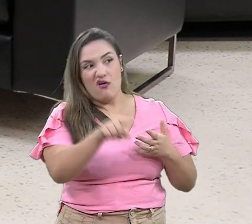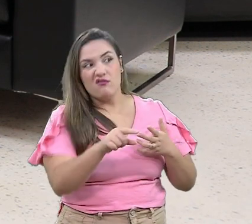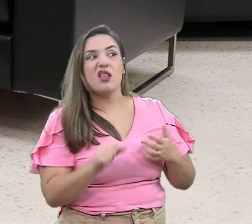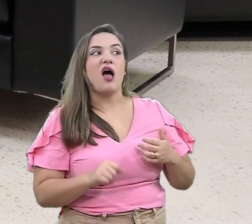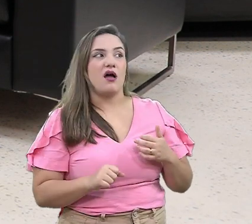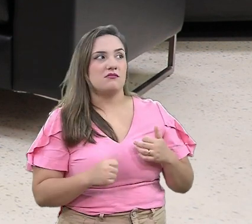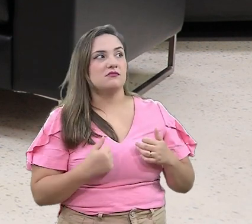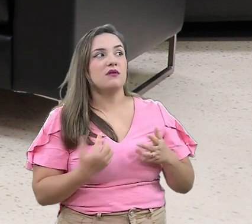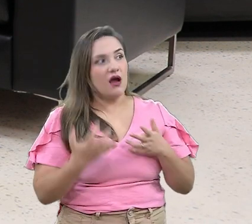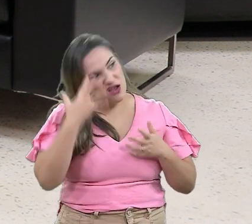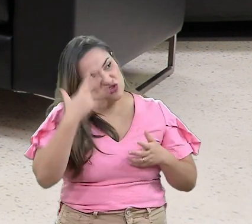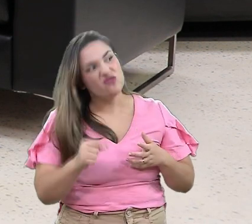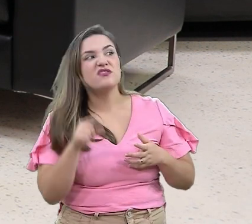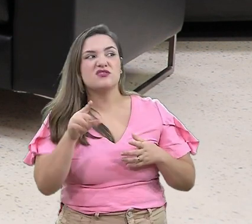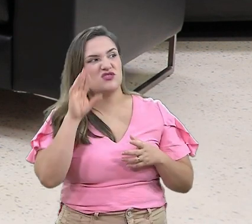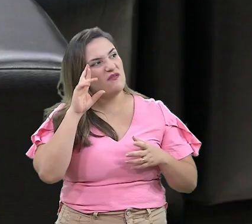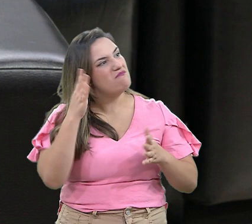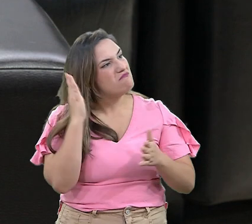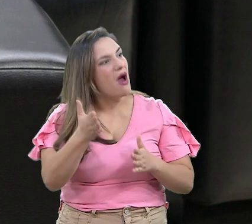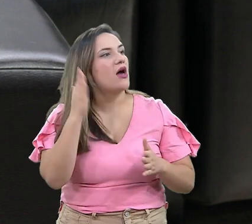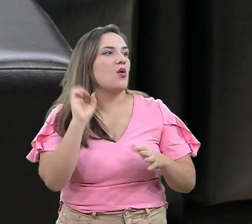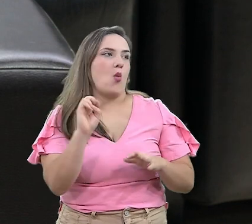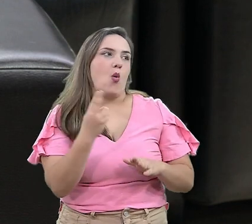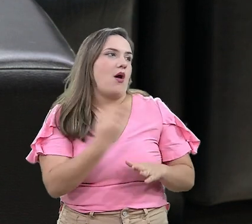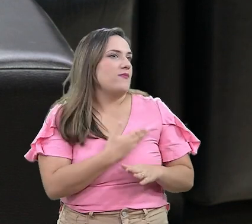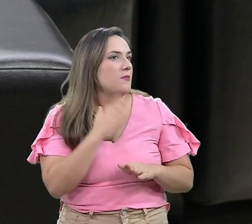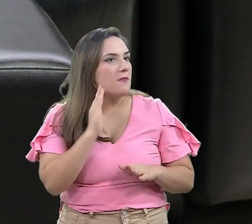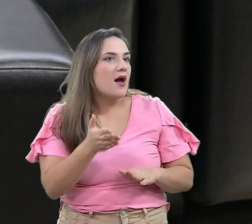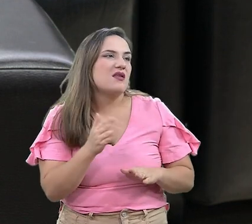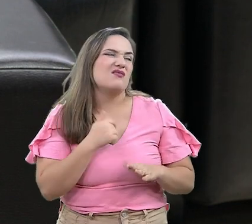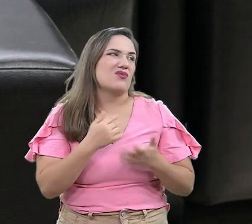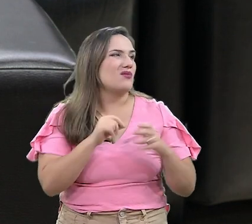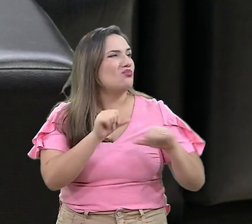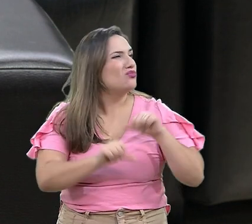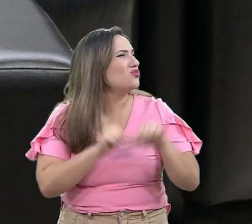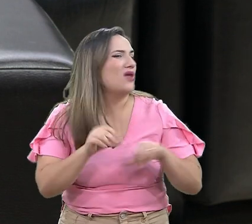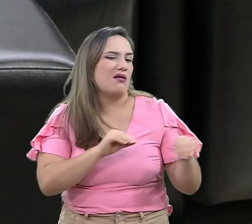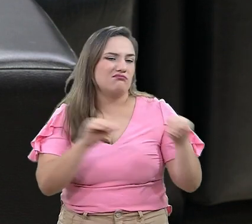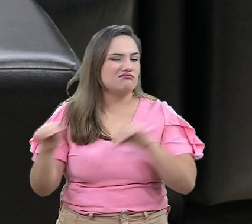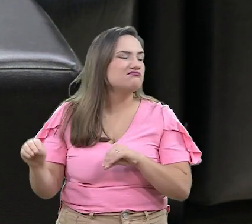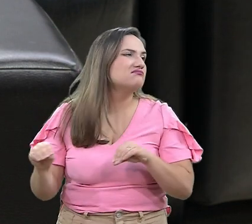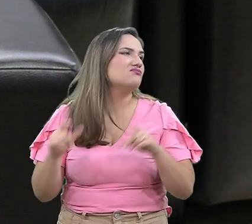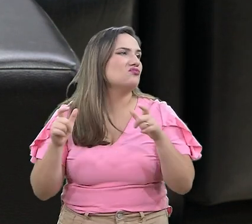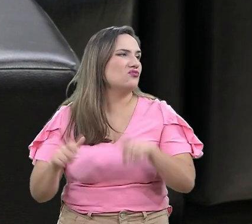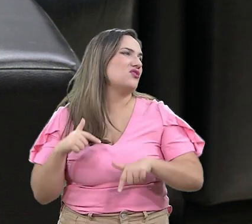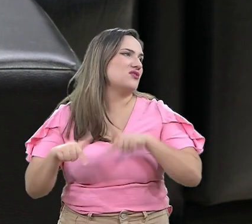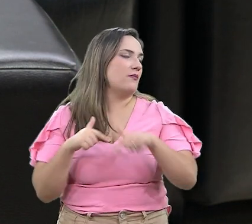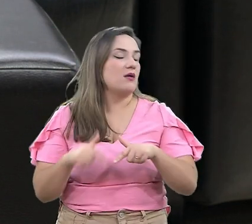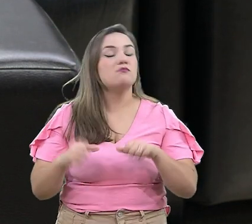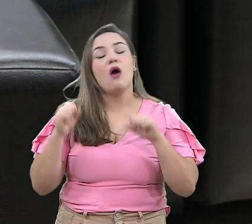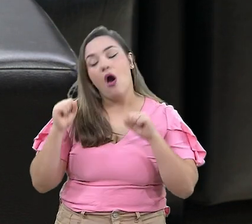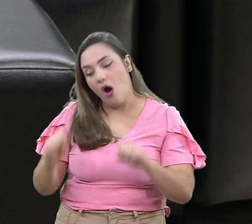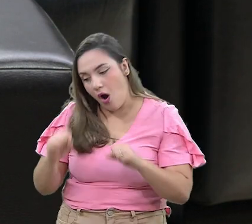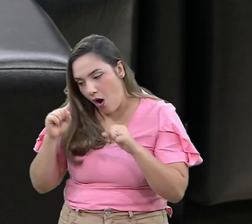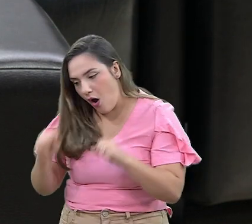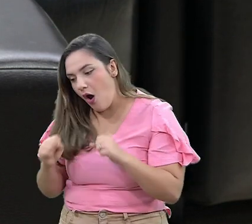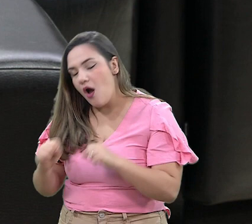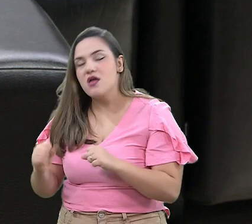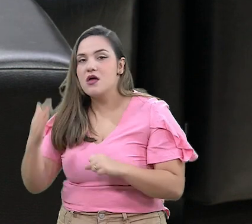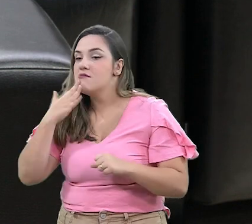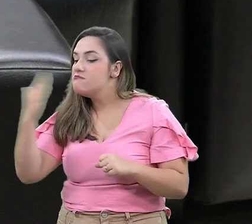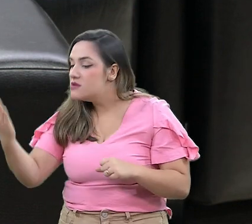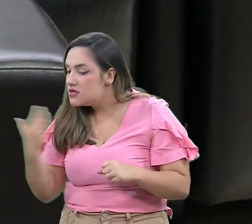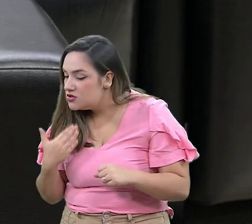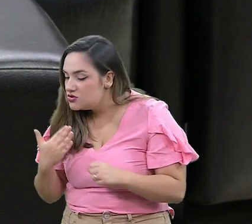naquele meu local de trabalho. Eu gostaria de mudar de setor. Então, tudo isso pode ser